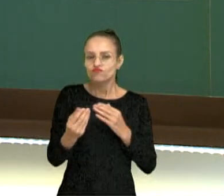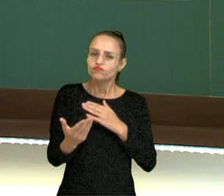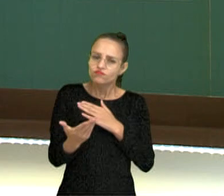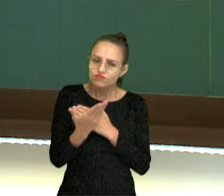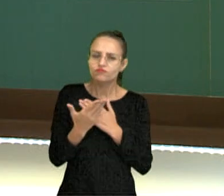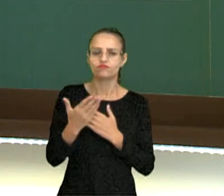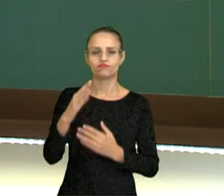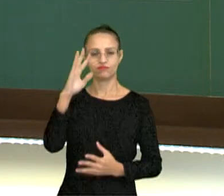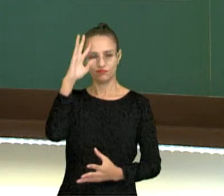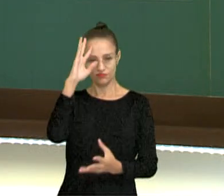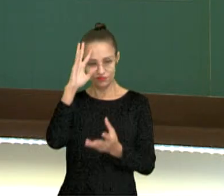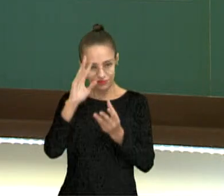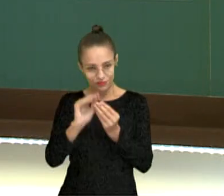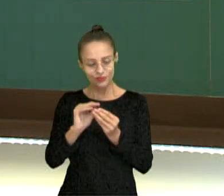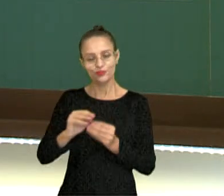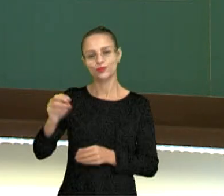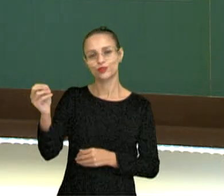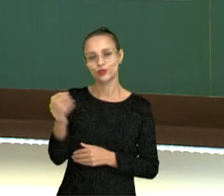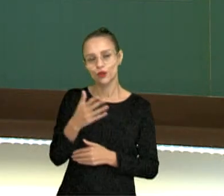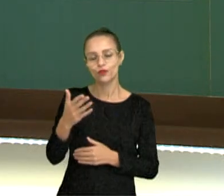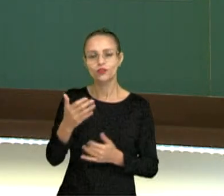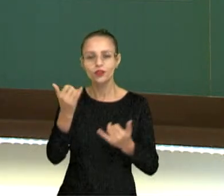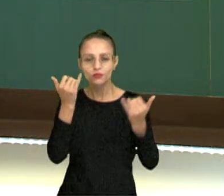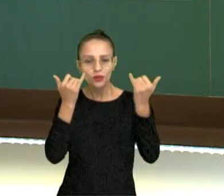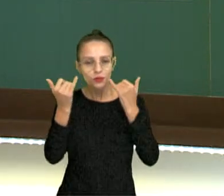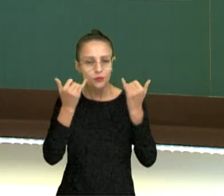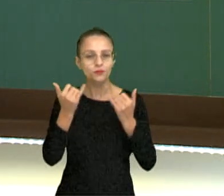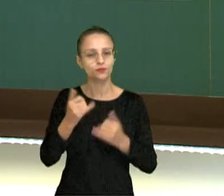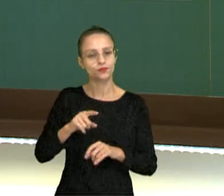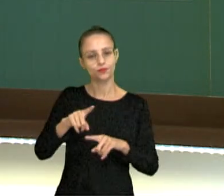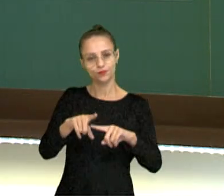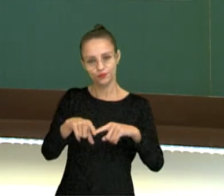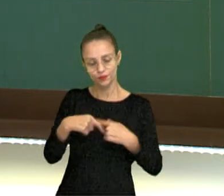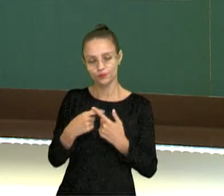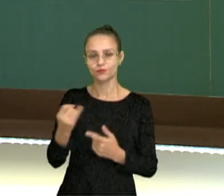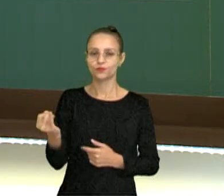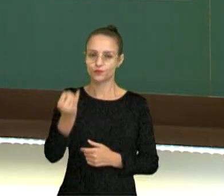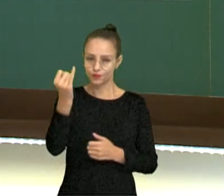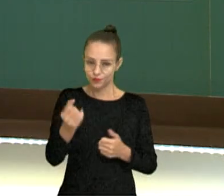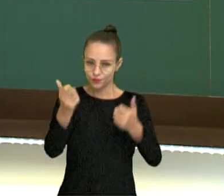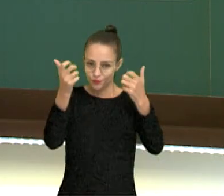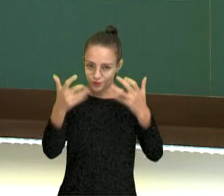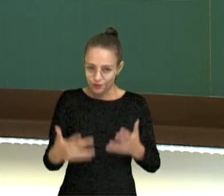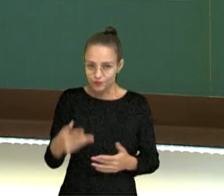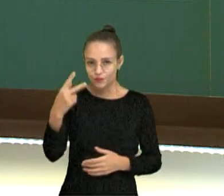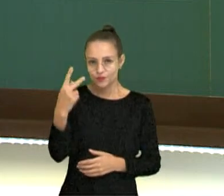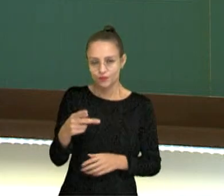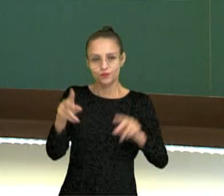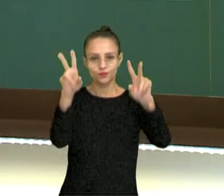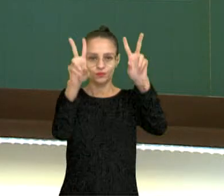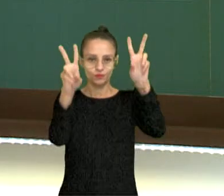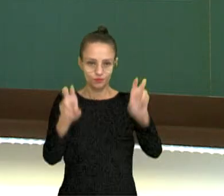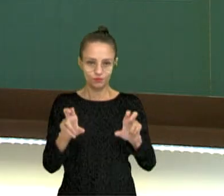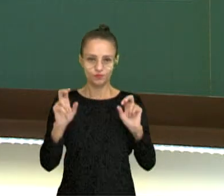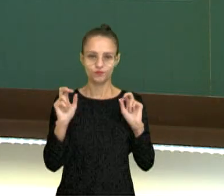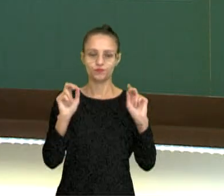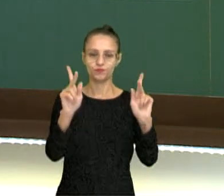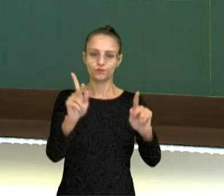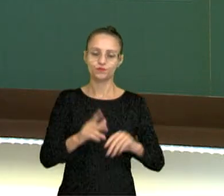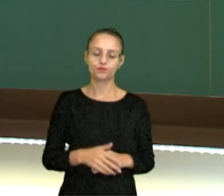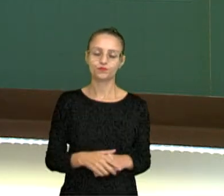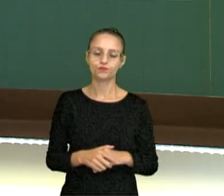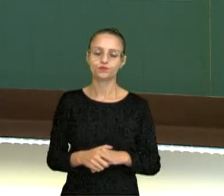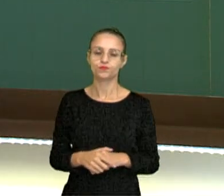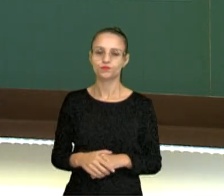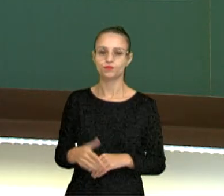ajudar a compreender novas informações. Por isso é importante falar sobre esses assuntos. Então vamos lá? Eu trago